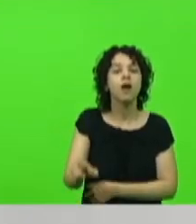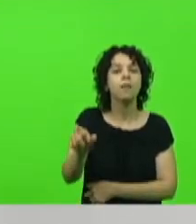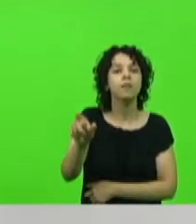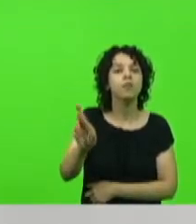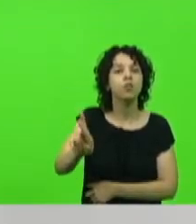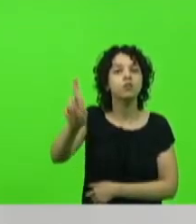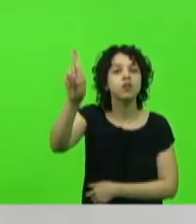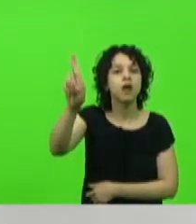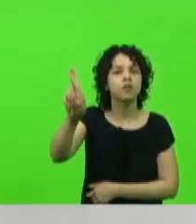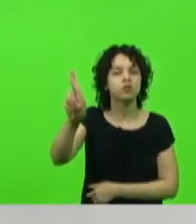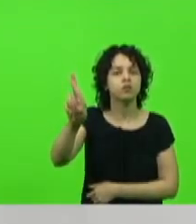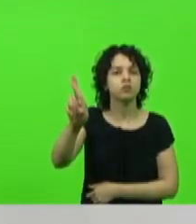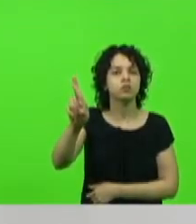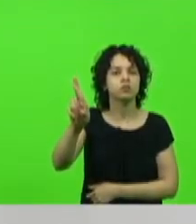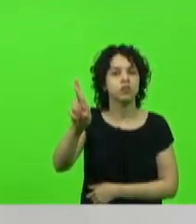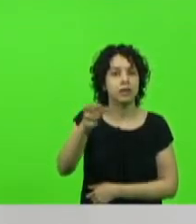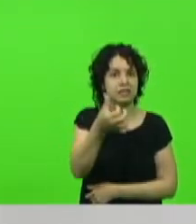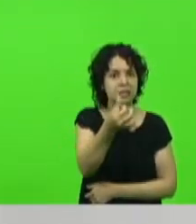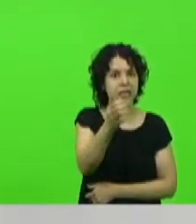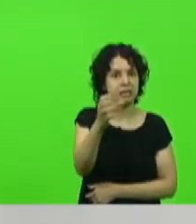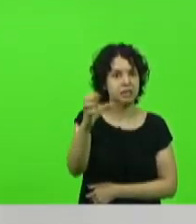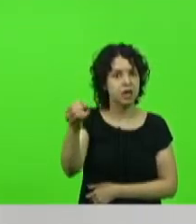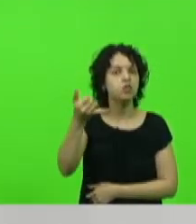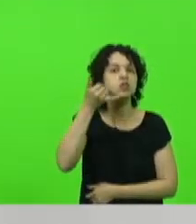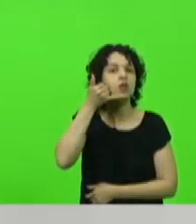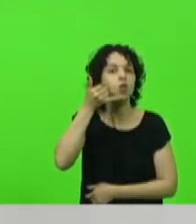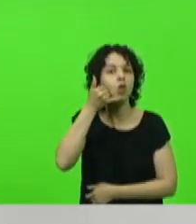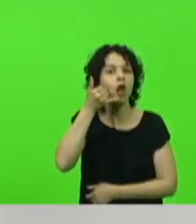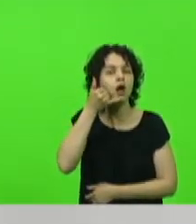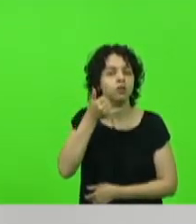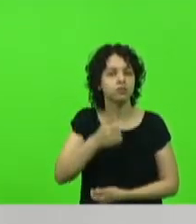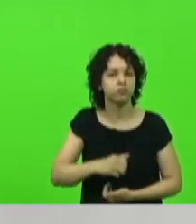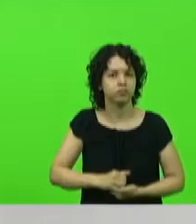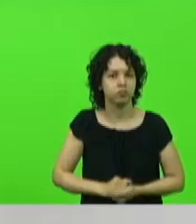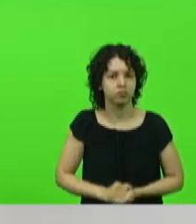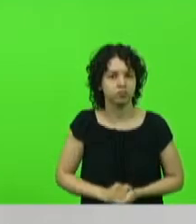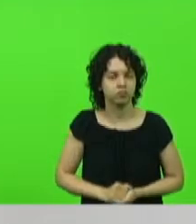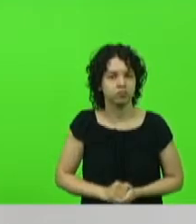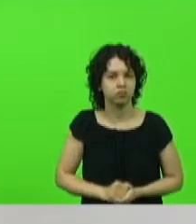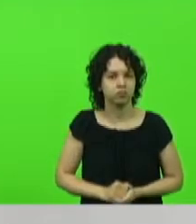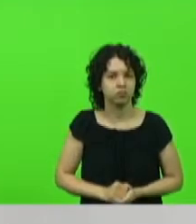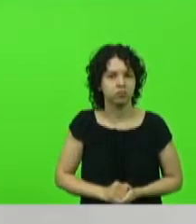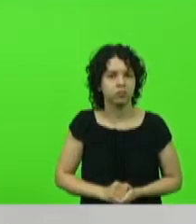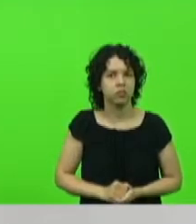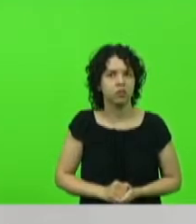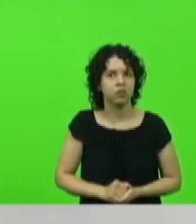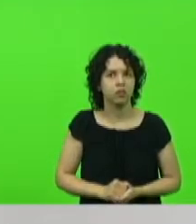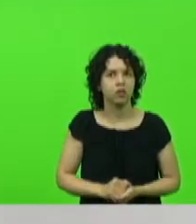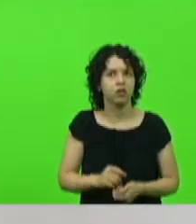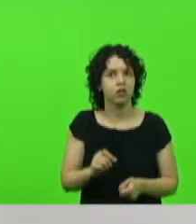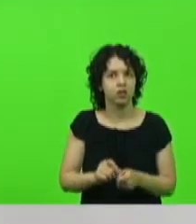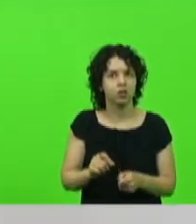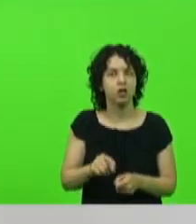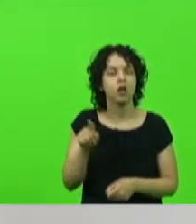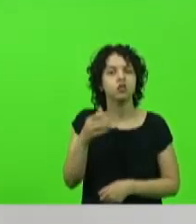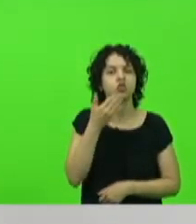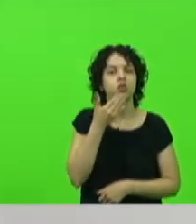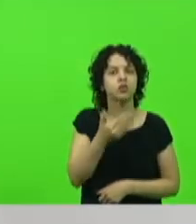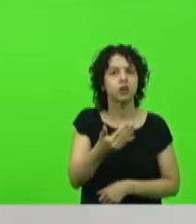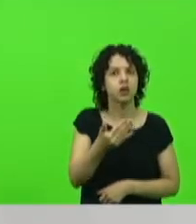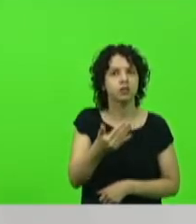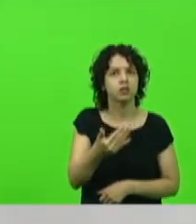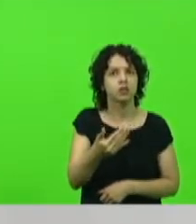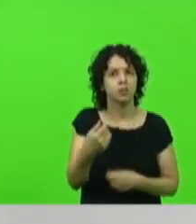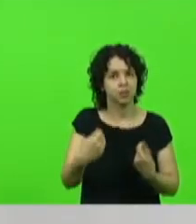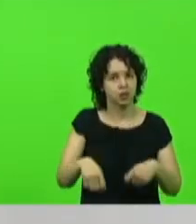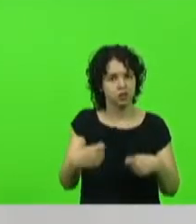dos 600 aparelhos celulares? Pois eu preciso perguntar quem foi a capacidade que teve de solicitar esses aparelhos telefônicos, é necessário para